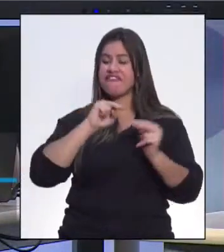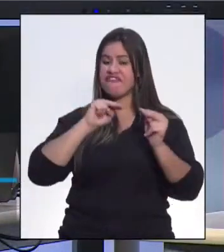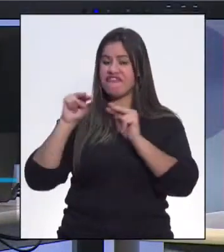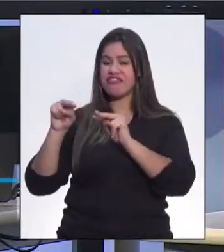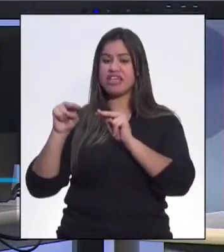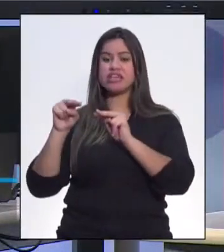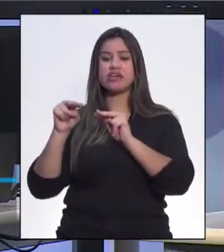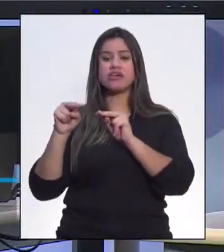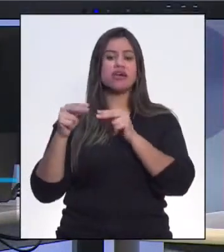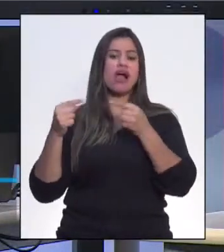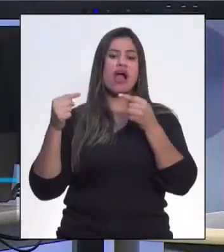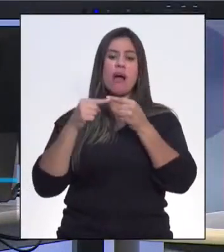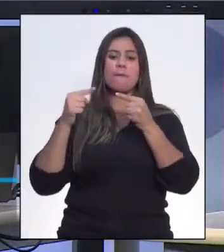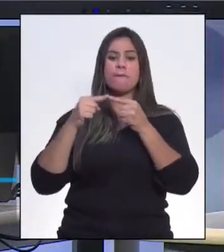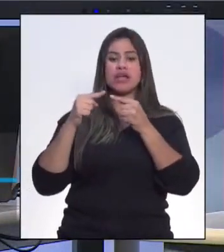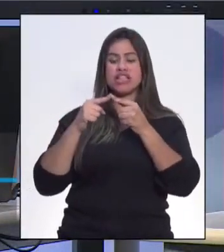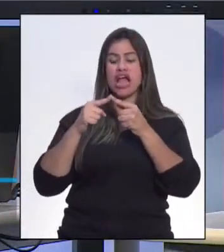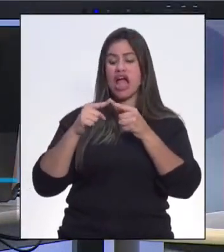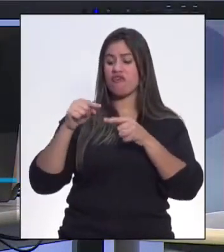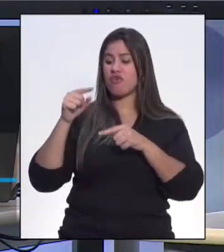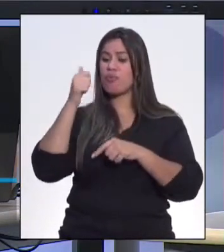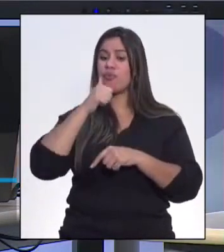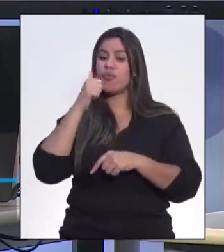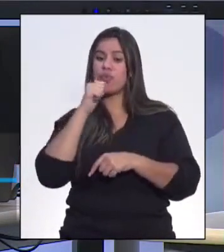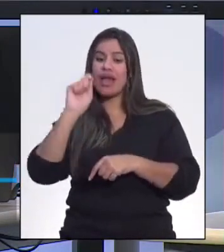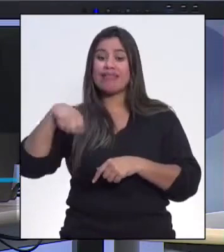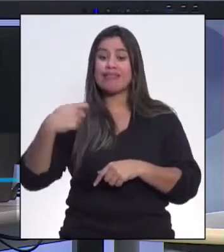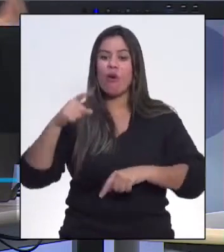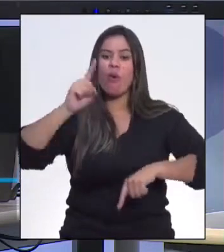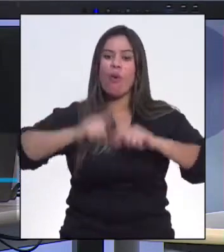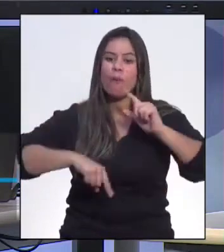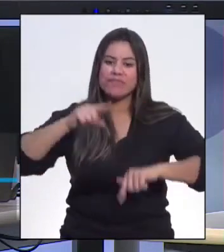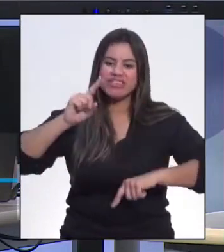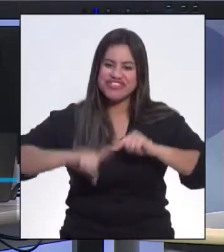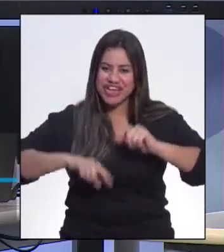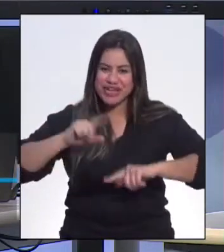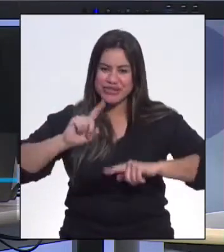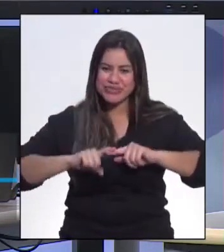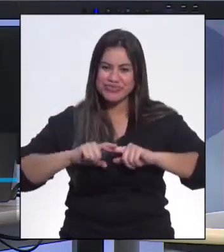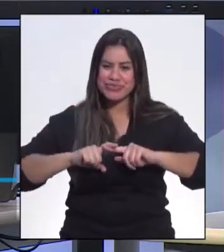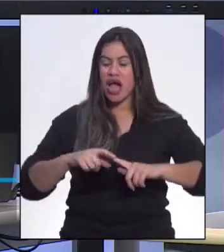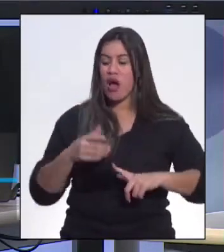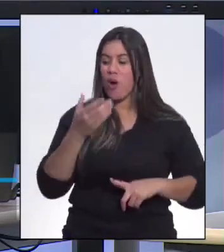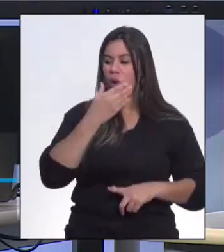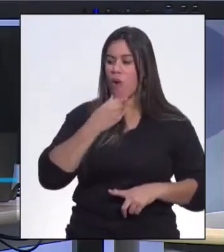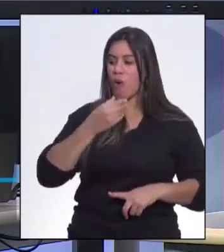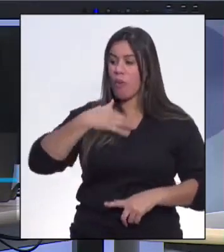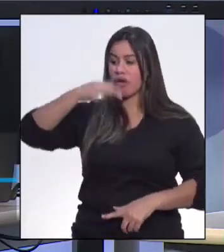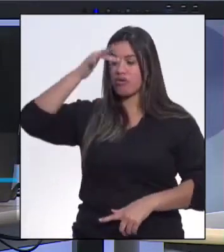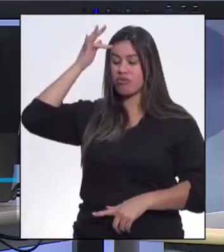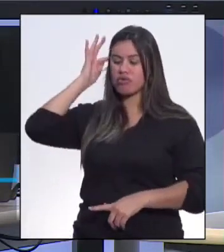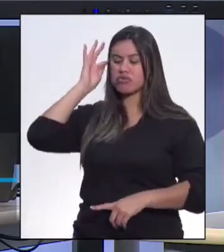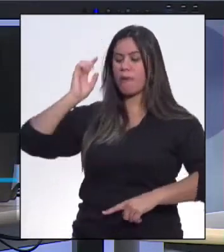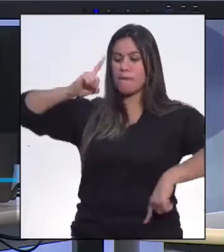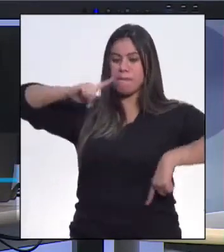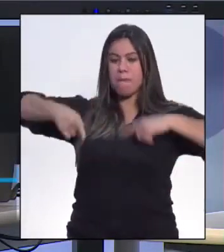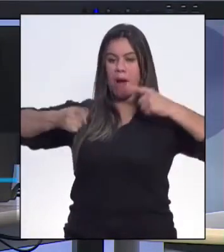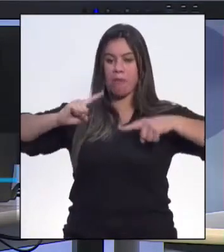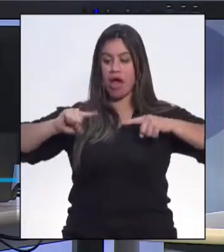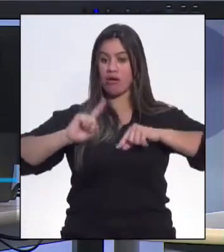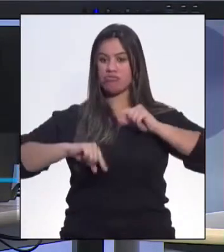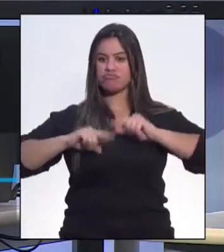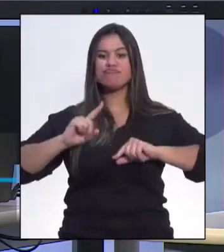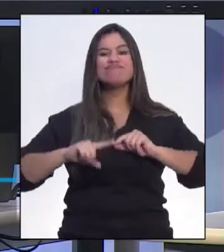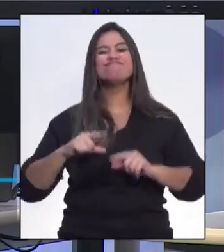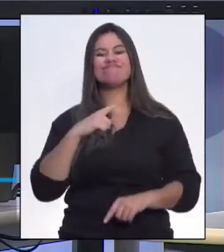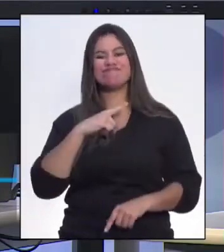de um aspecto de uma objetificação, né? Era parte da propriedade do senhor feudal. Já no século